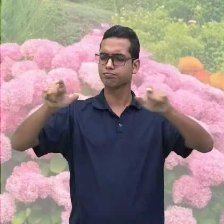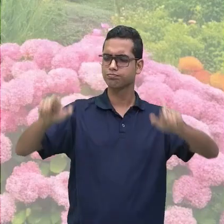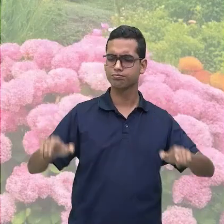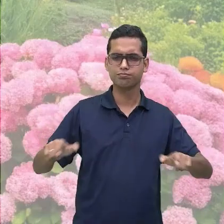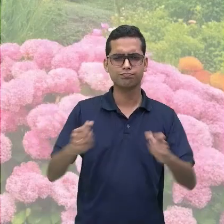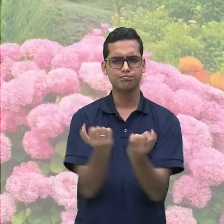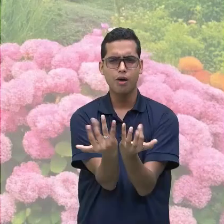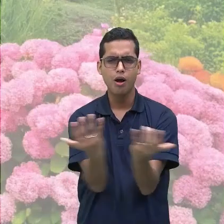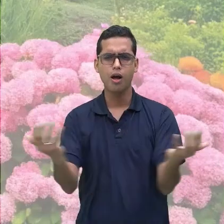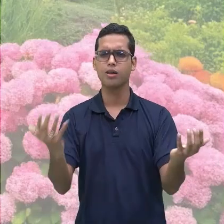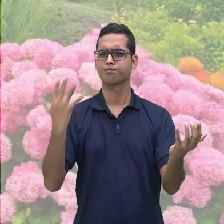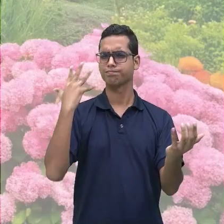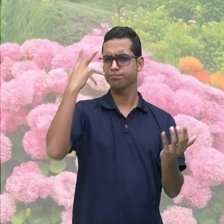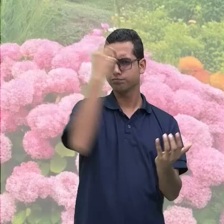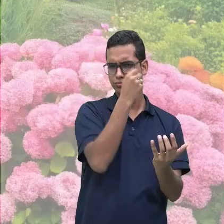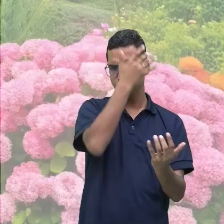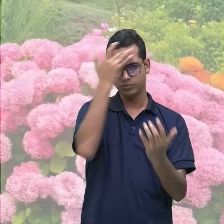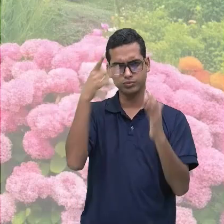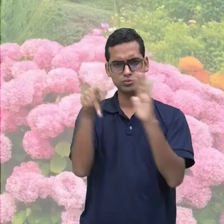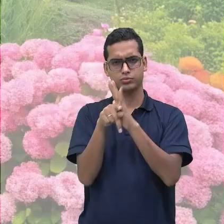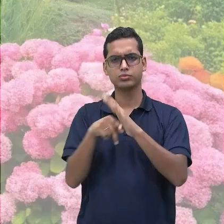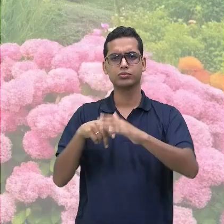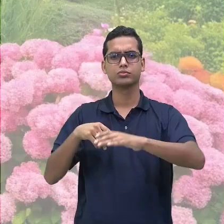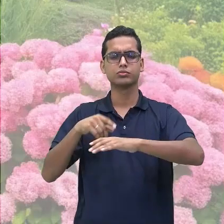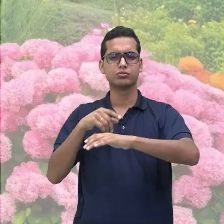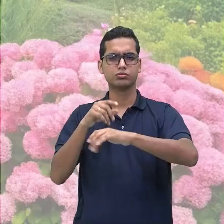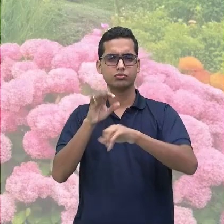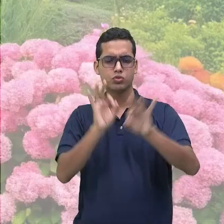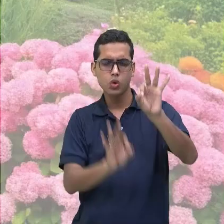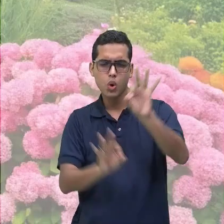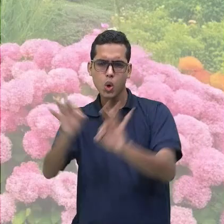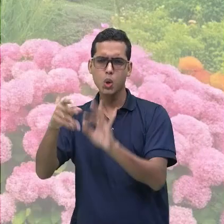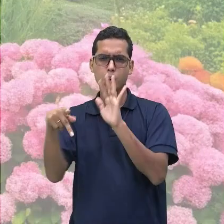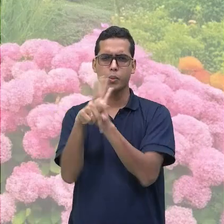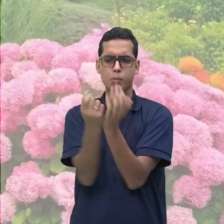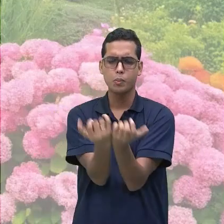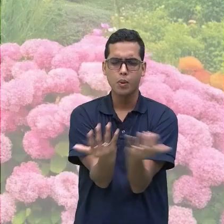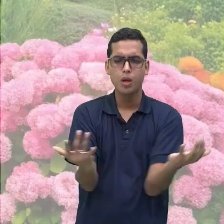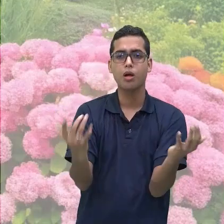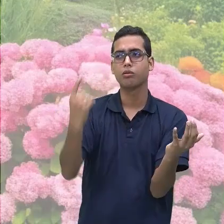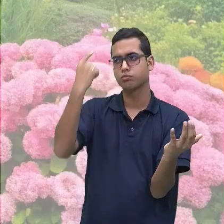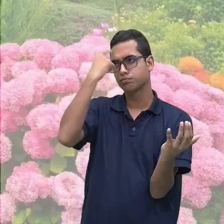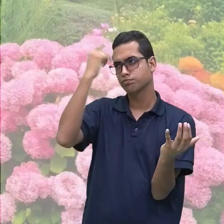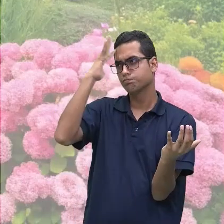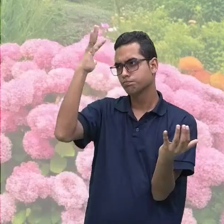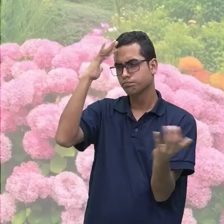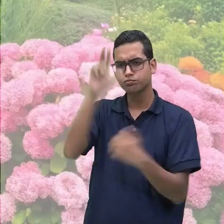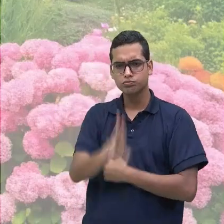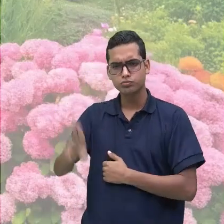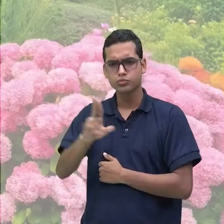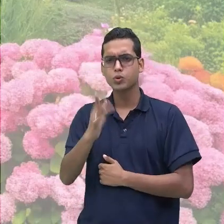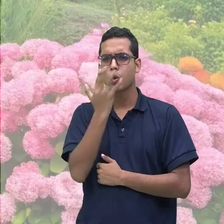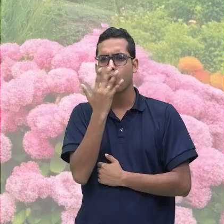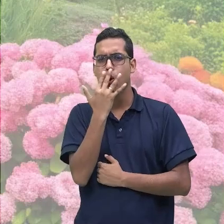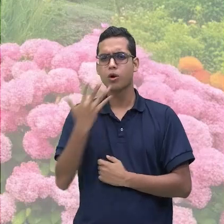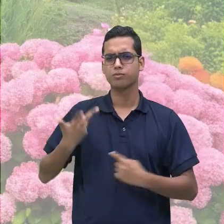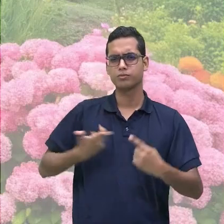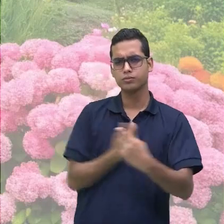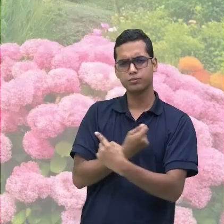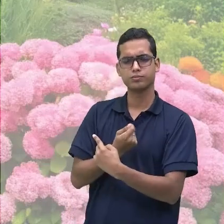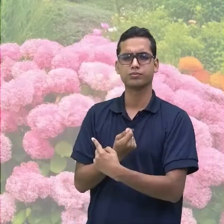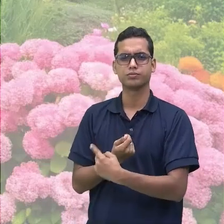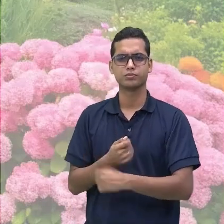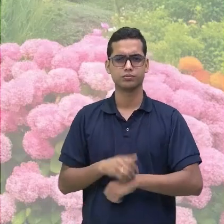né? O paisagista que fez esse jardim pensou em utilizar várias cores, e aqui nós temos a